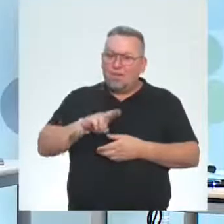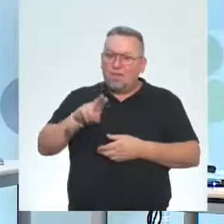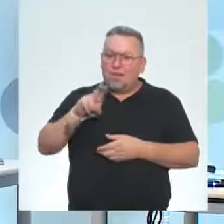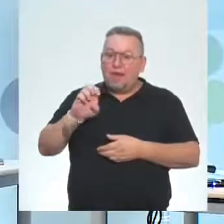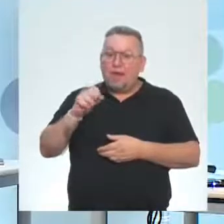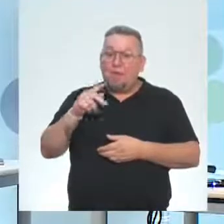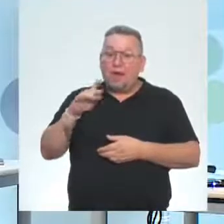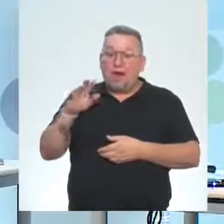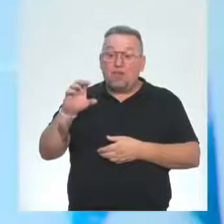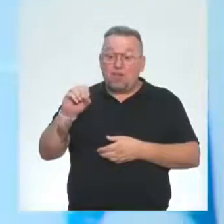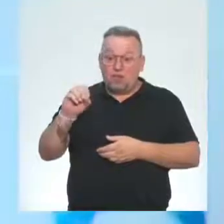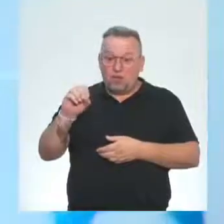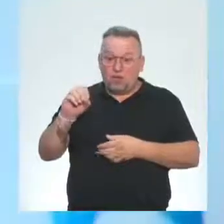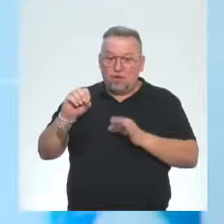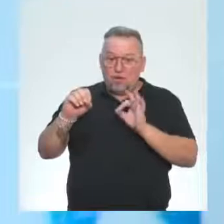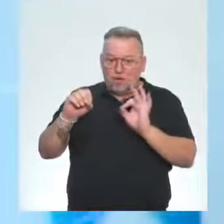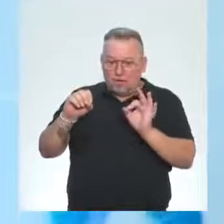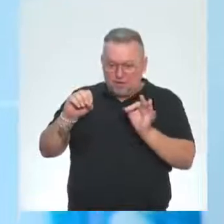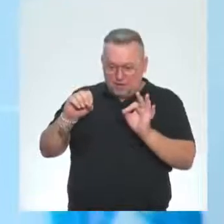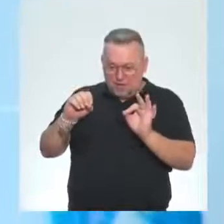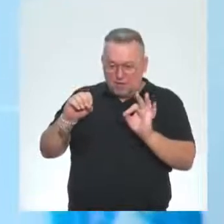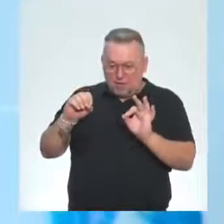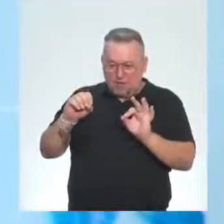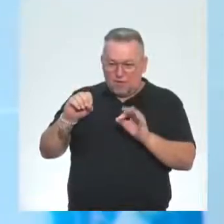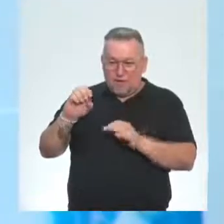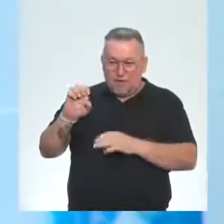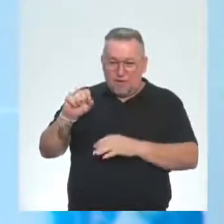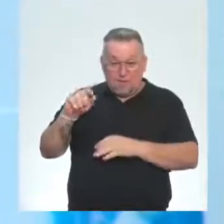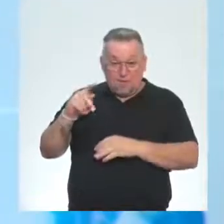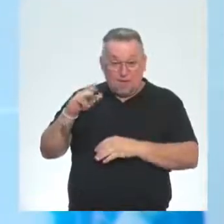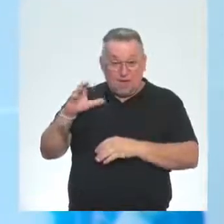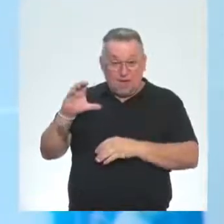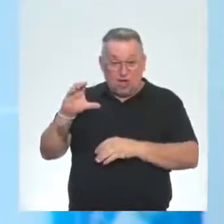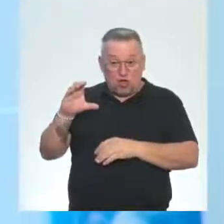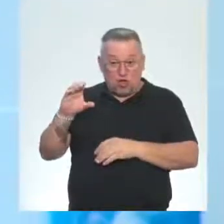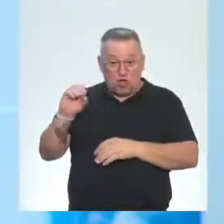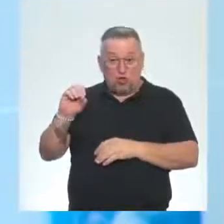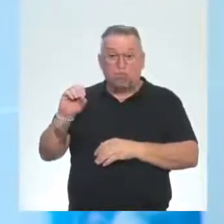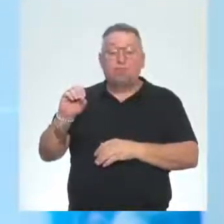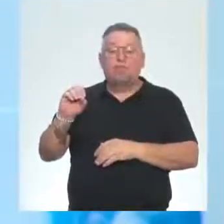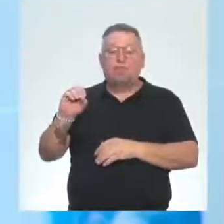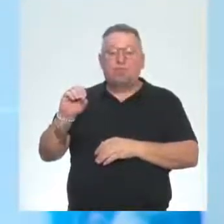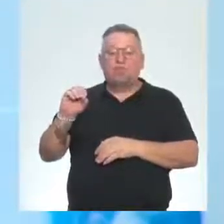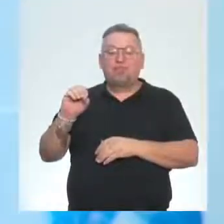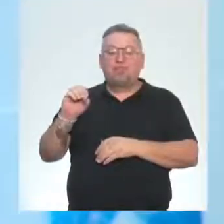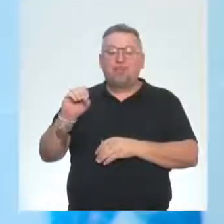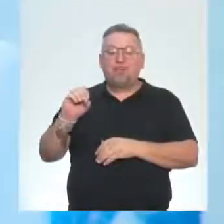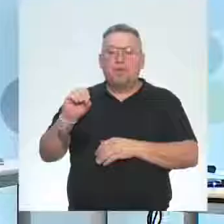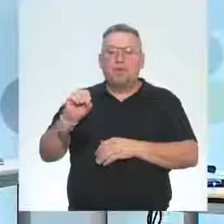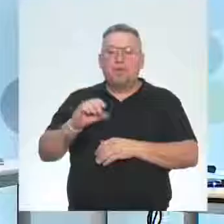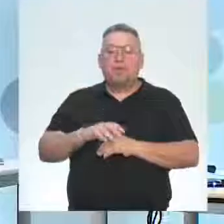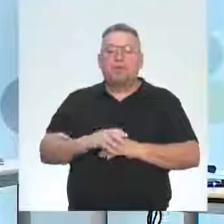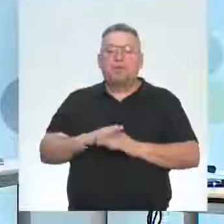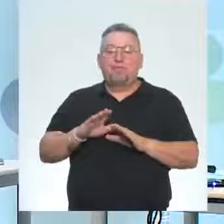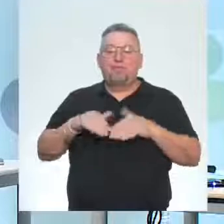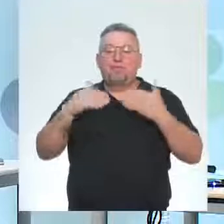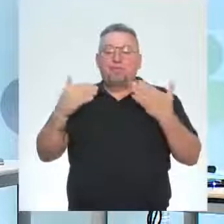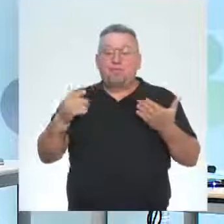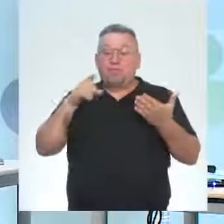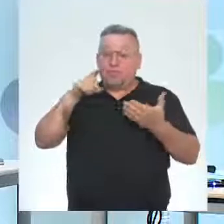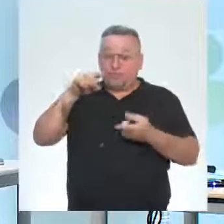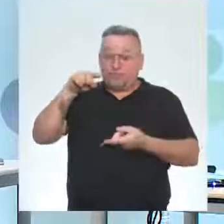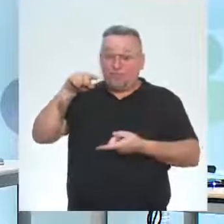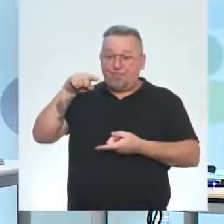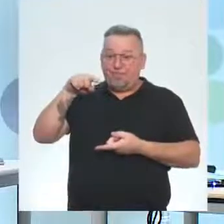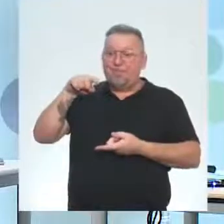um espaço aqui dentro dessa bacia. Tá vendo? Olha lá. Está ocupando um espaço aqui dentro, tá? Então essa